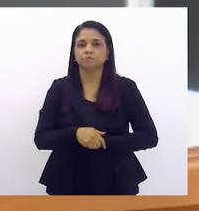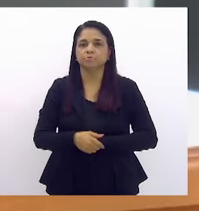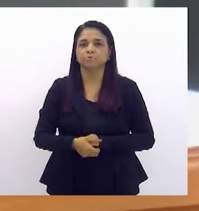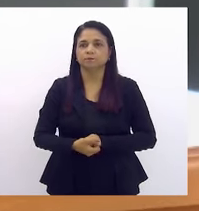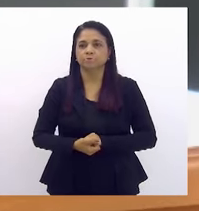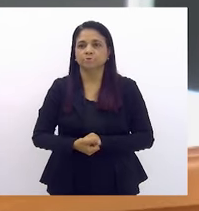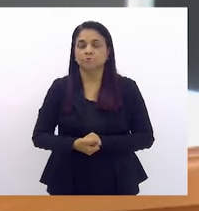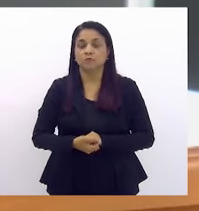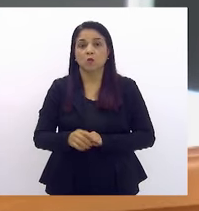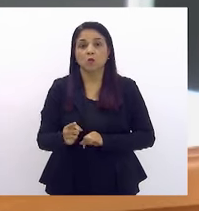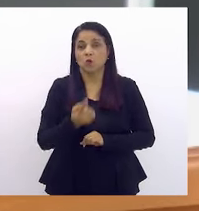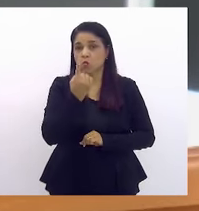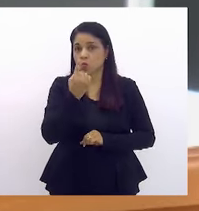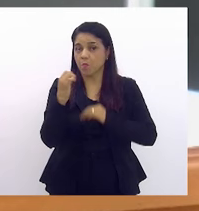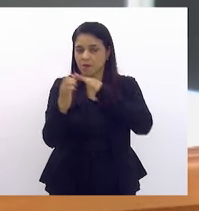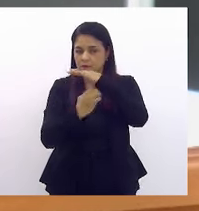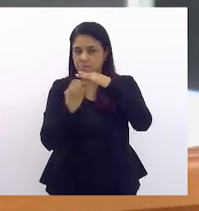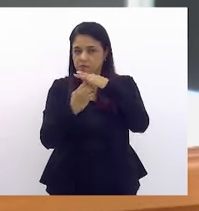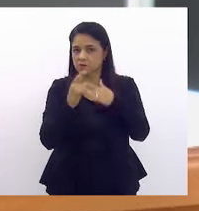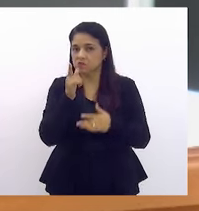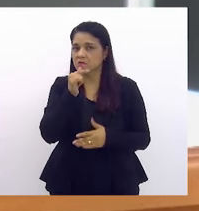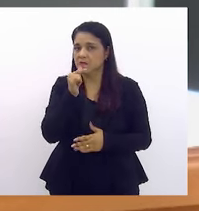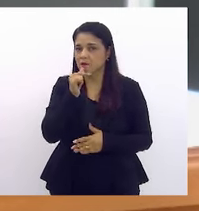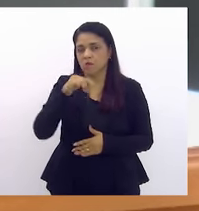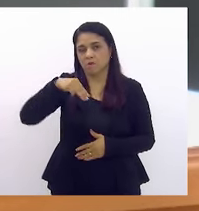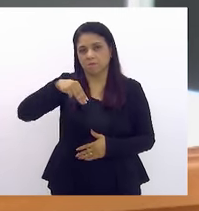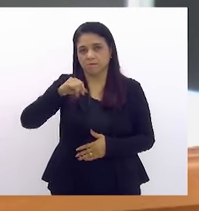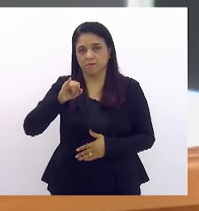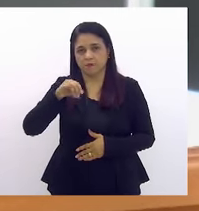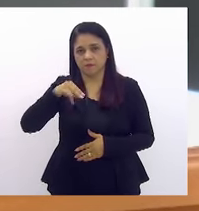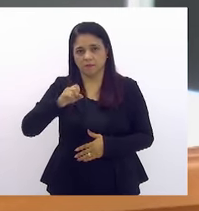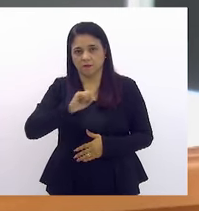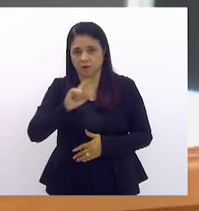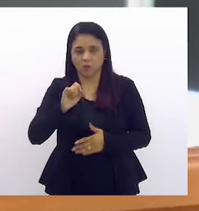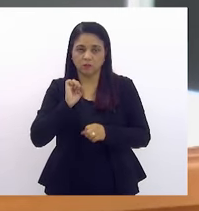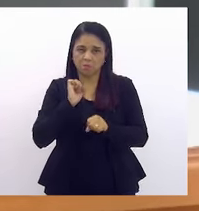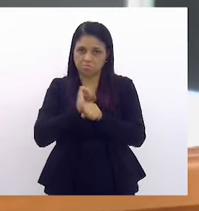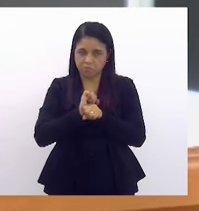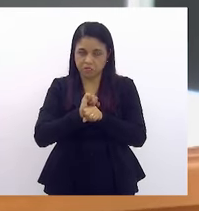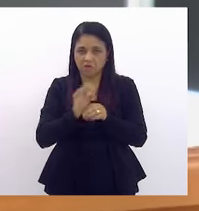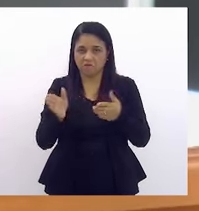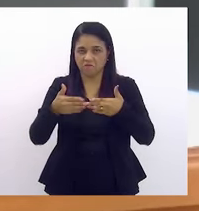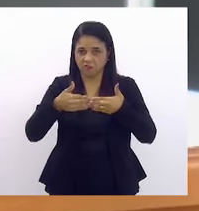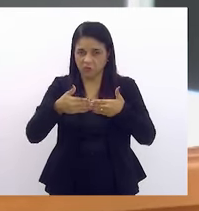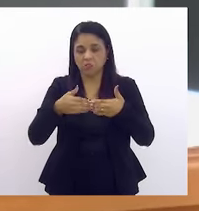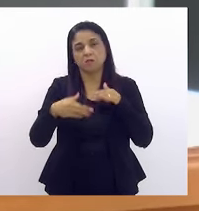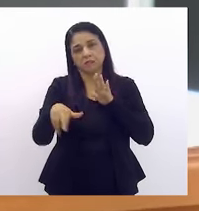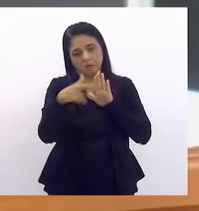2022. Uma empresa de água mineral que não está em atividade, mas está regularizada.